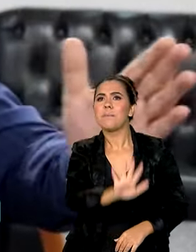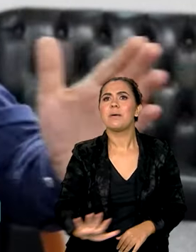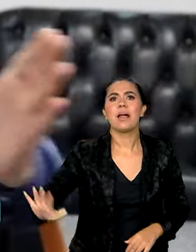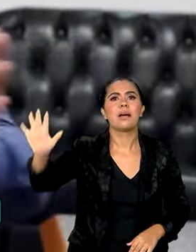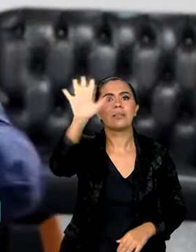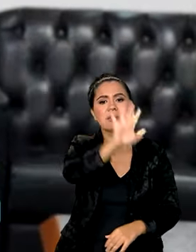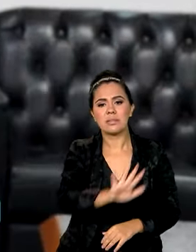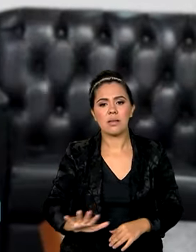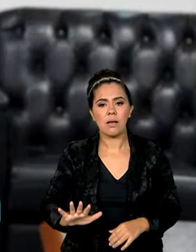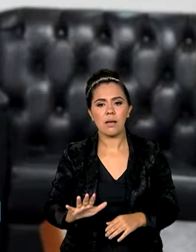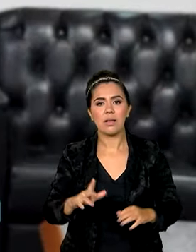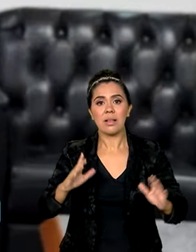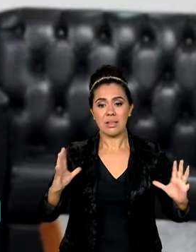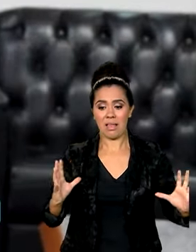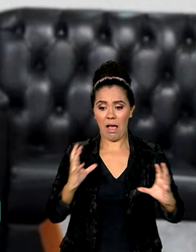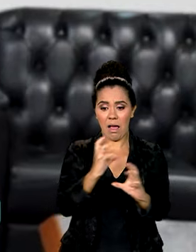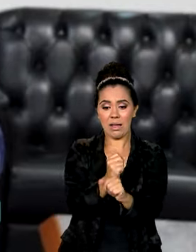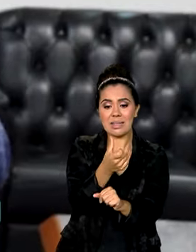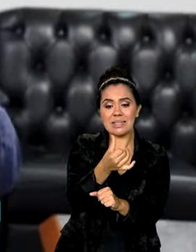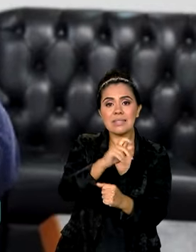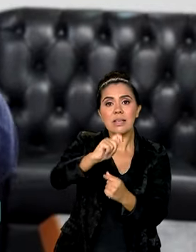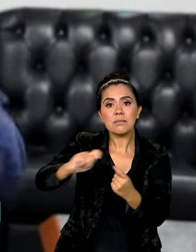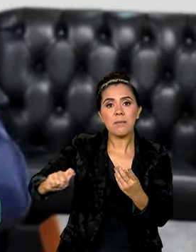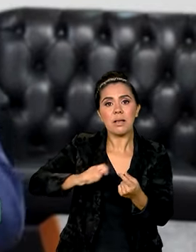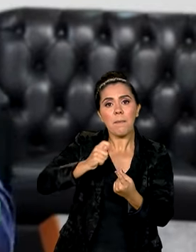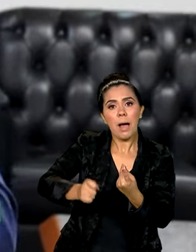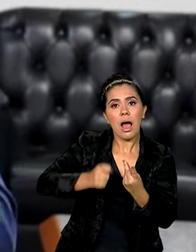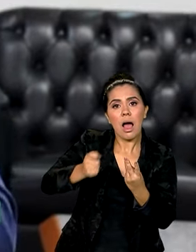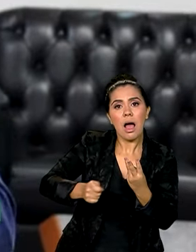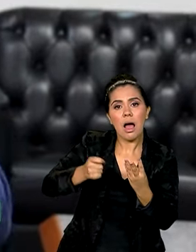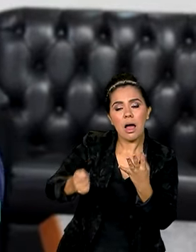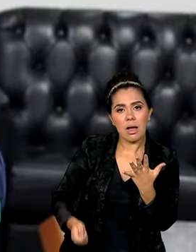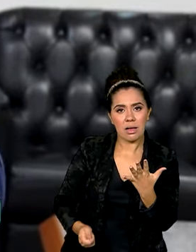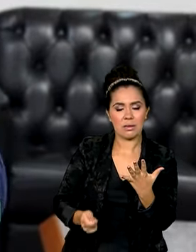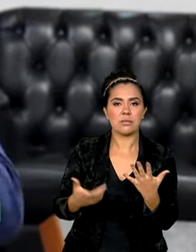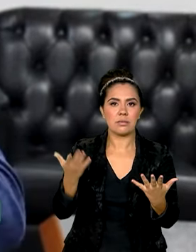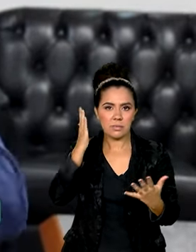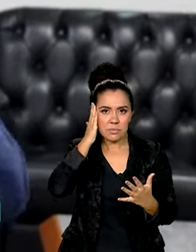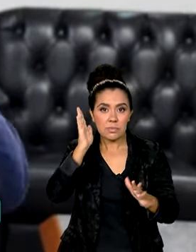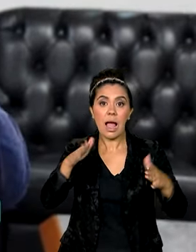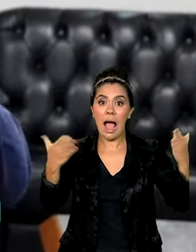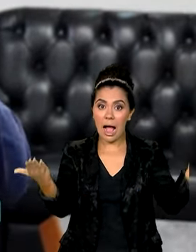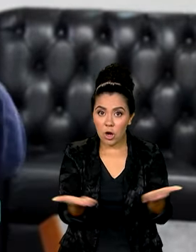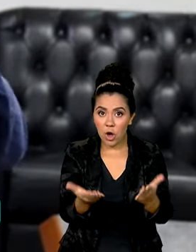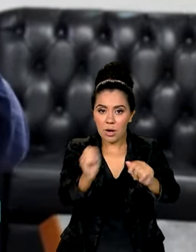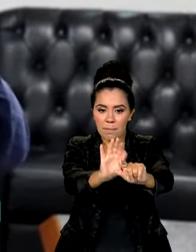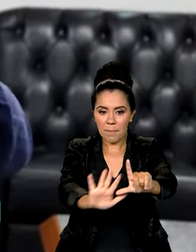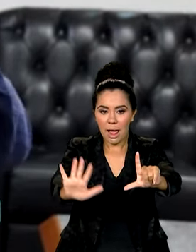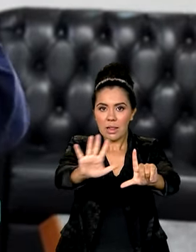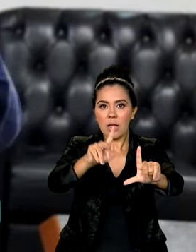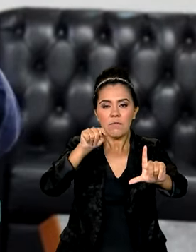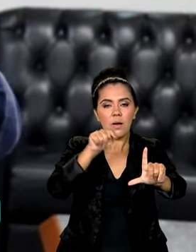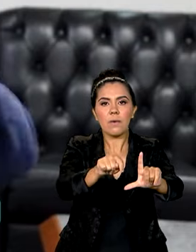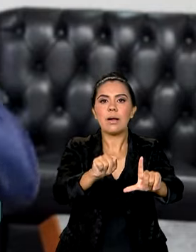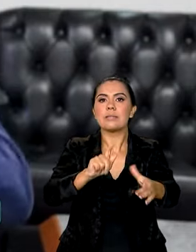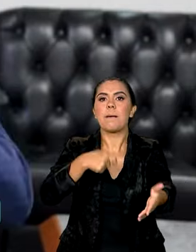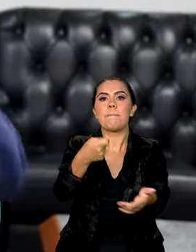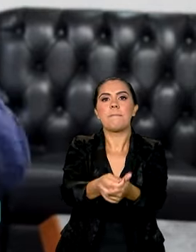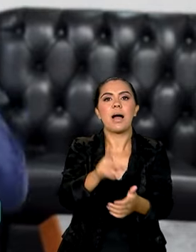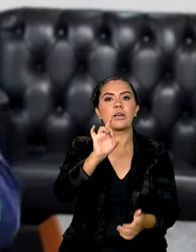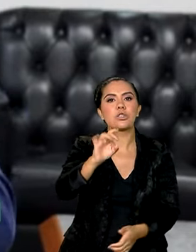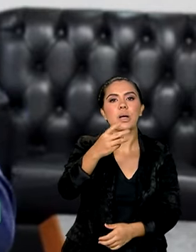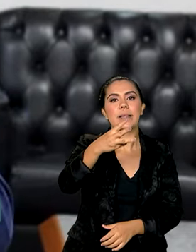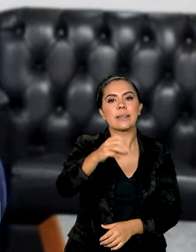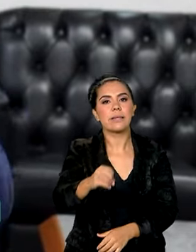quê? Paga os 6 meses. De vez em pagar só o período de afastamento. Com o teste médio, a gente paga só os 30 dias, 45